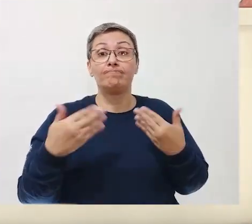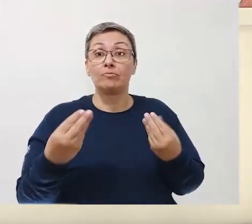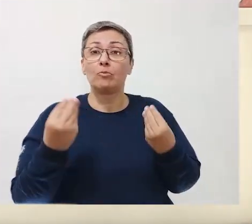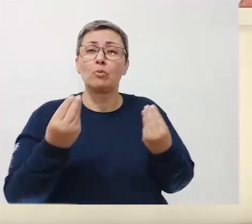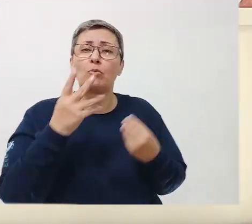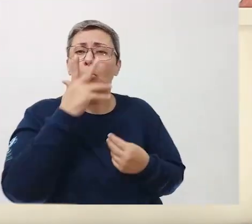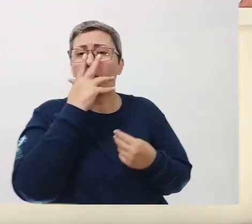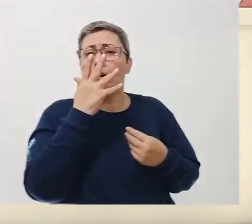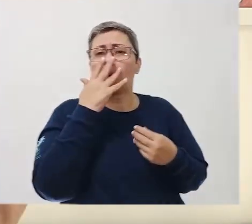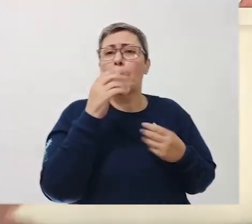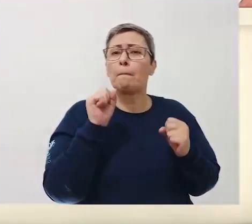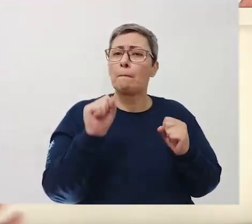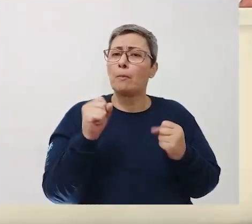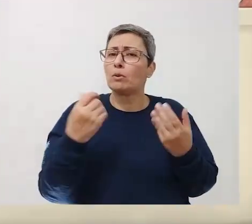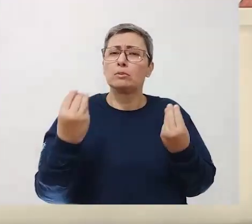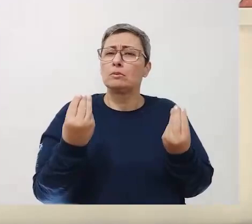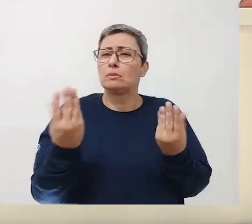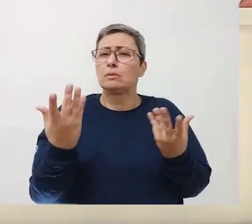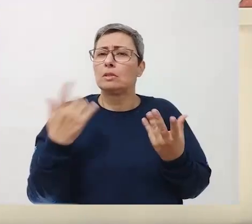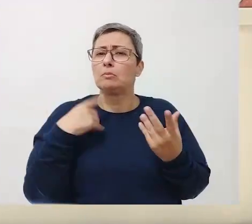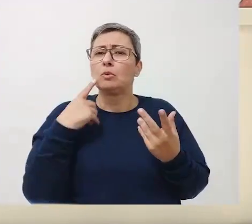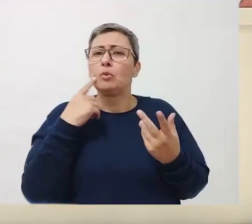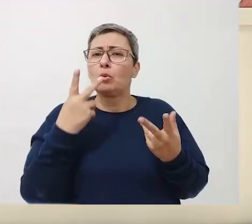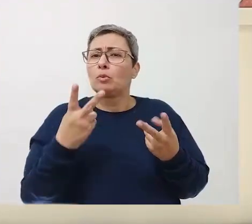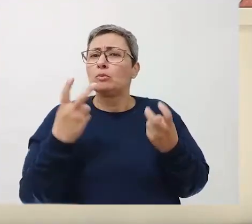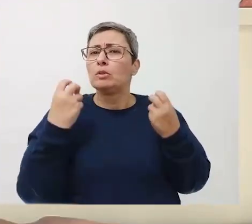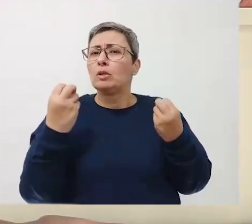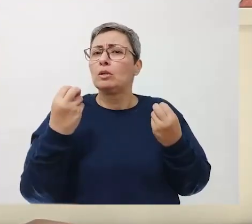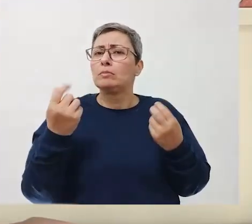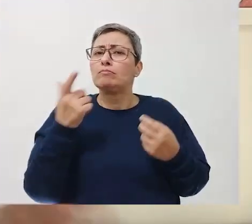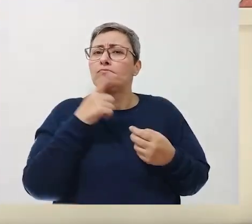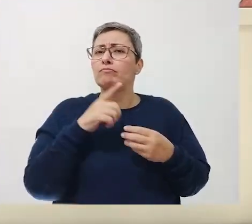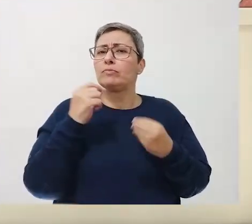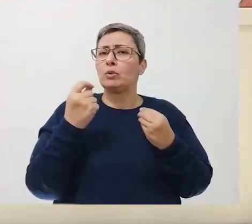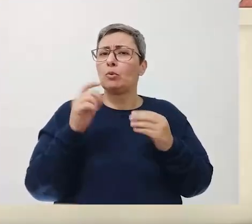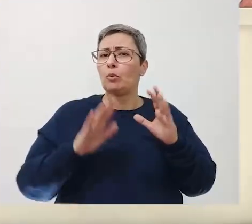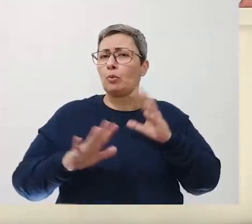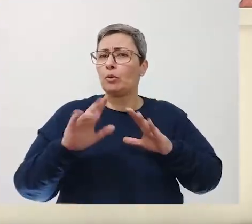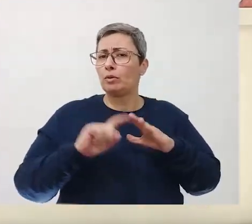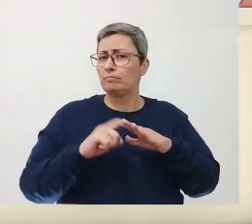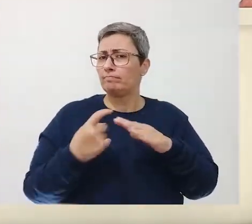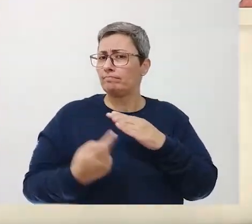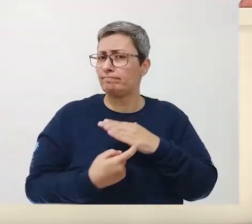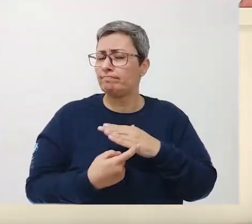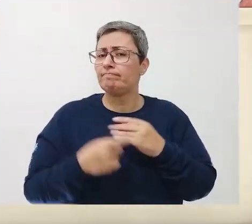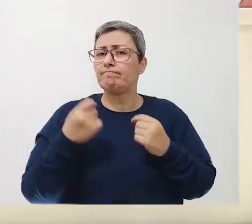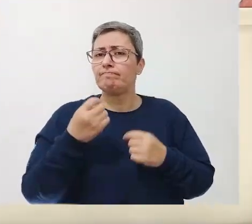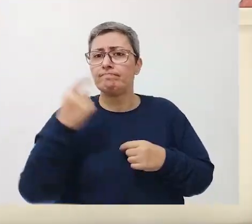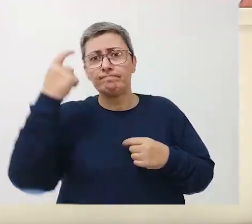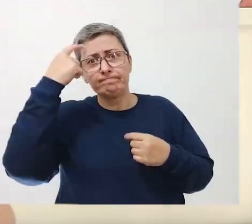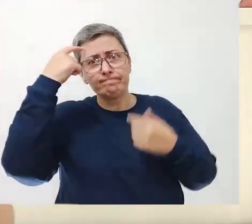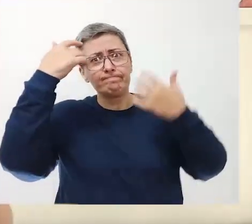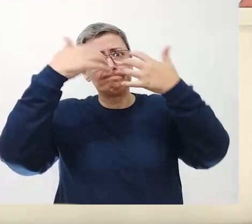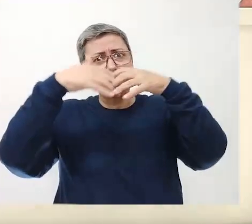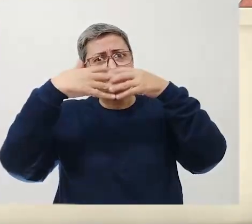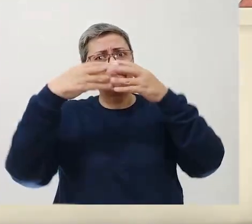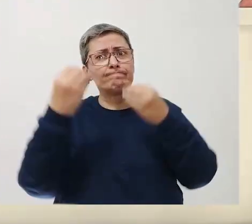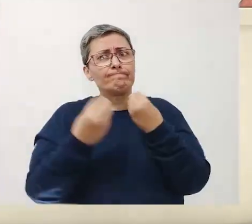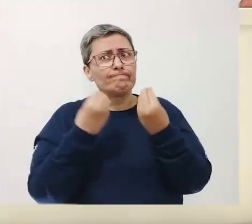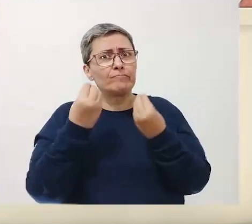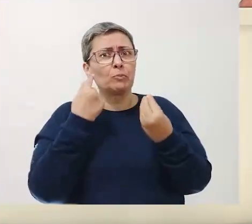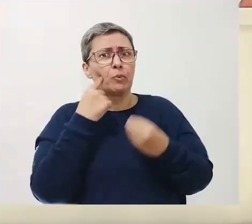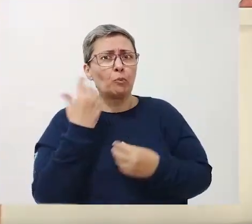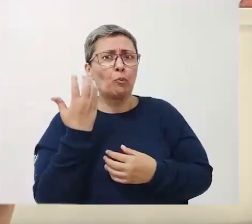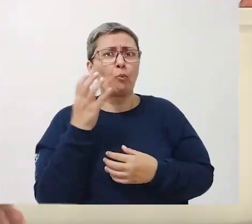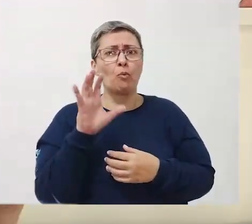aí, adquirir isso, o bom senso e o cuidado nas redes sociais? Pensando muito bem no que a gente vai postar. Se pode trazer